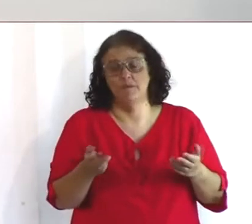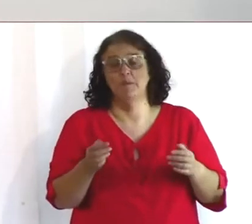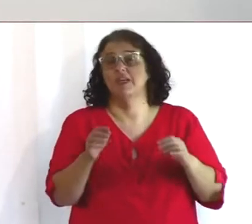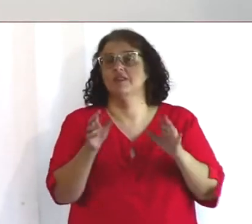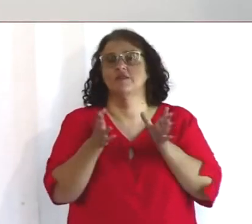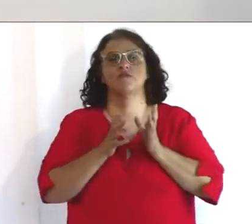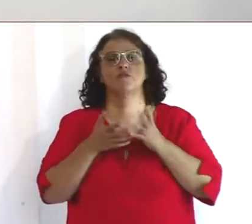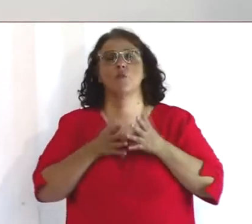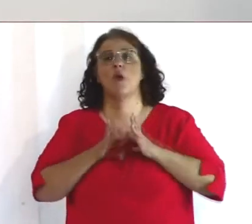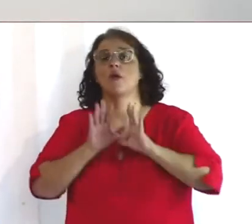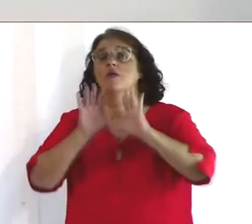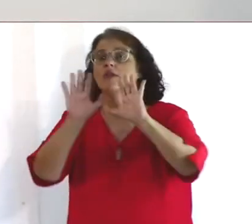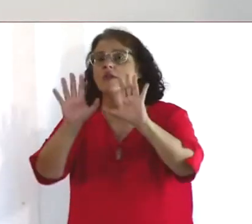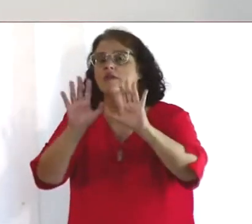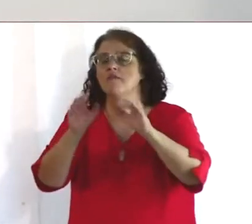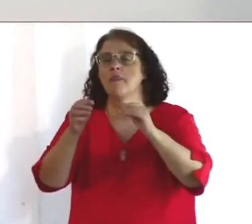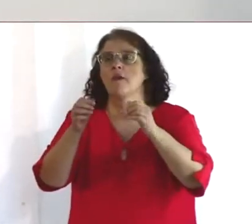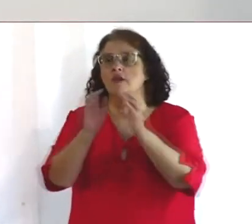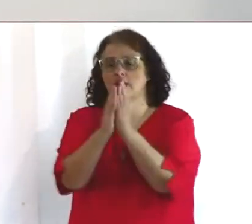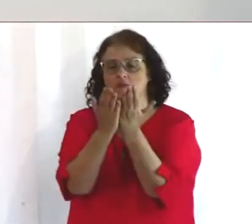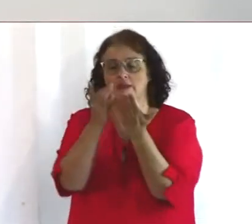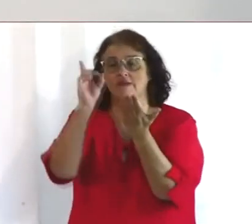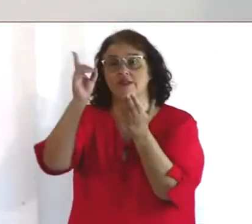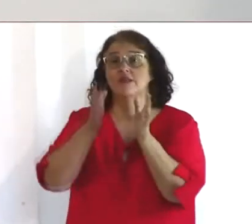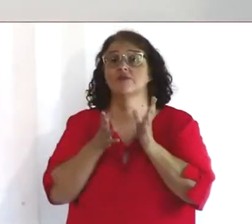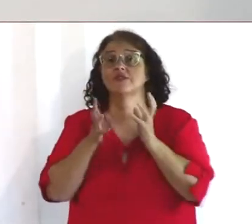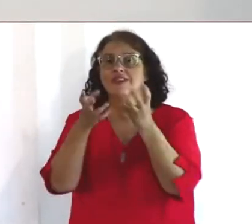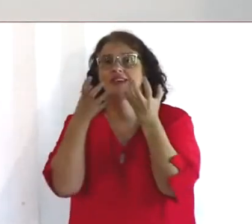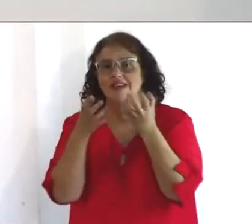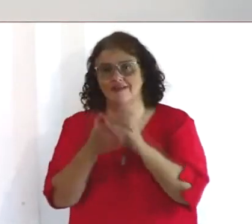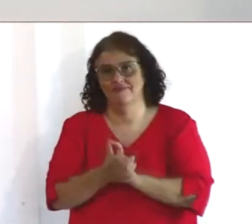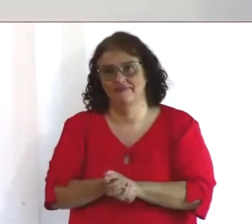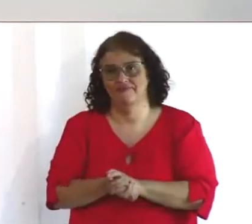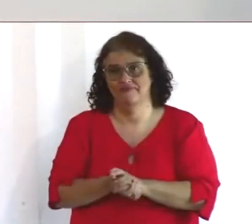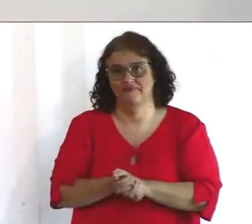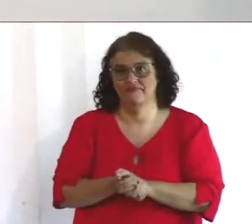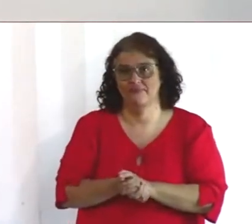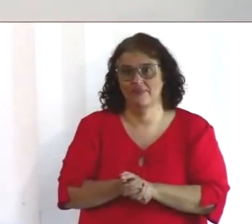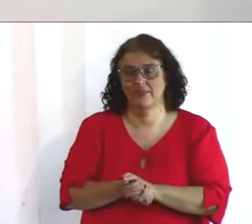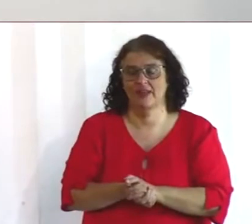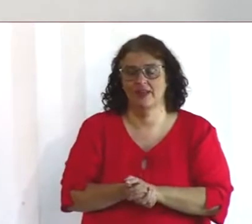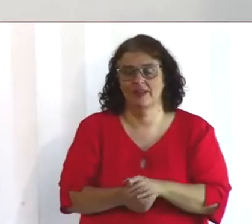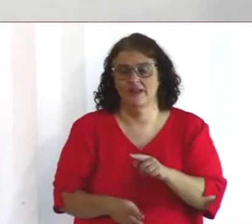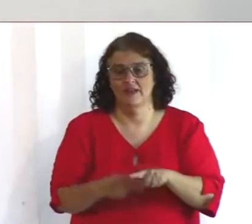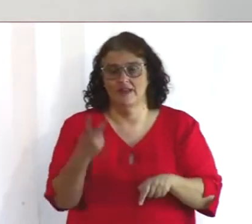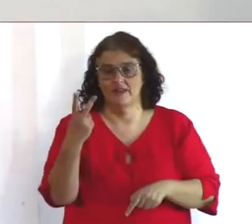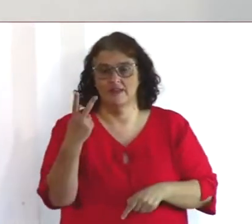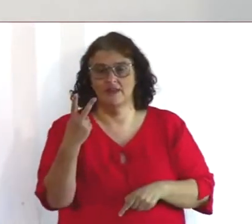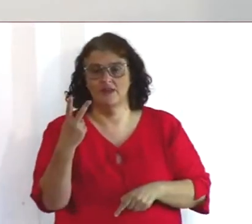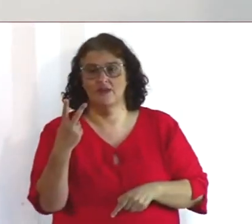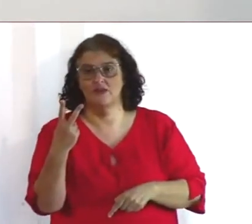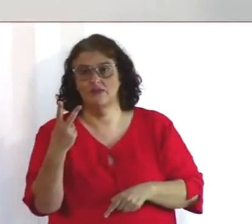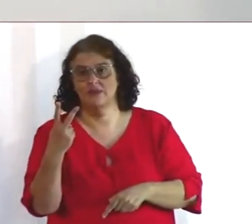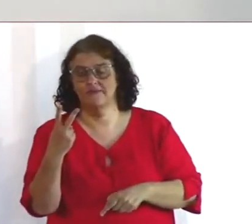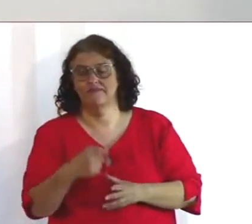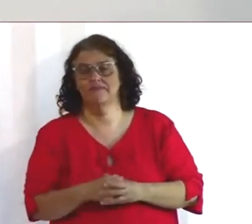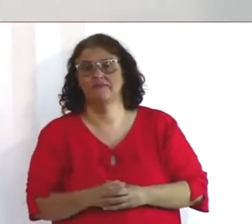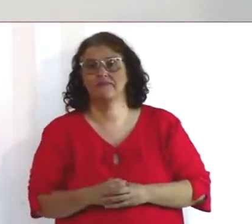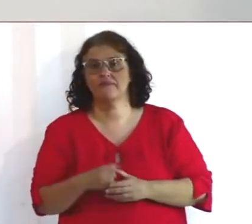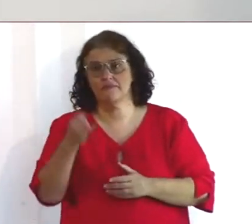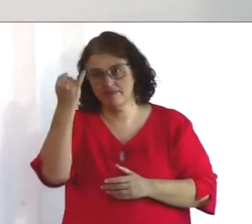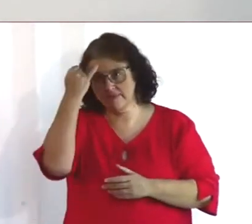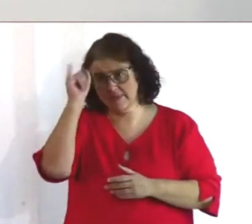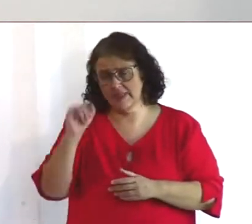Reflita humildemente nessa ideia. A segunda ideia é a limitação da sogra de Pedro.